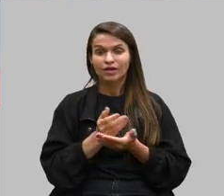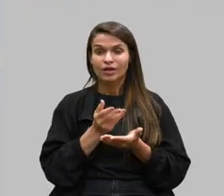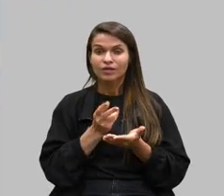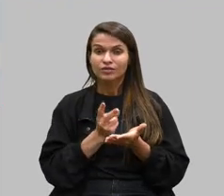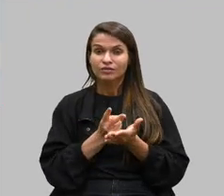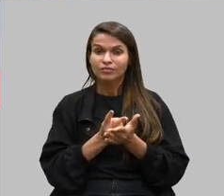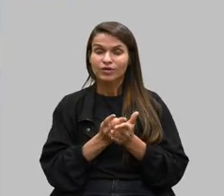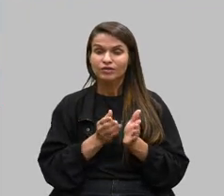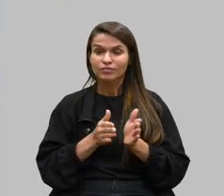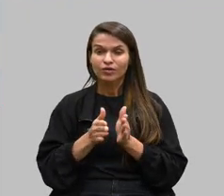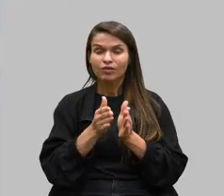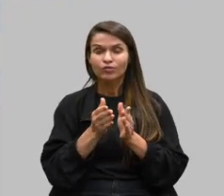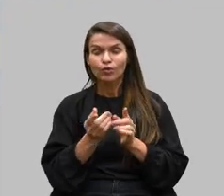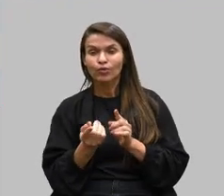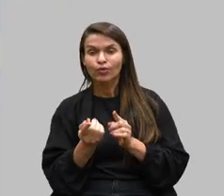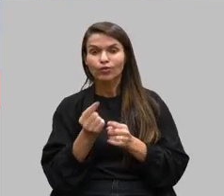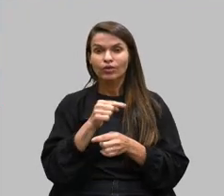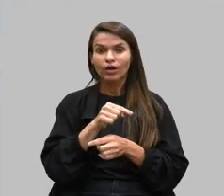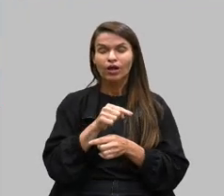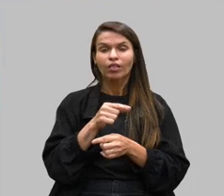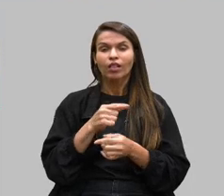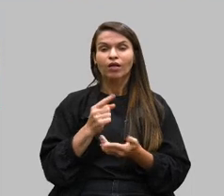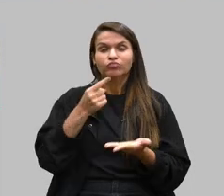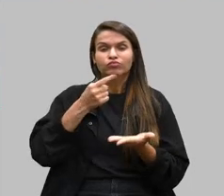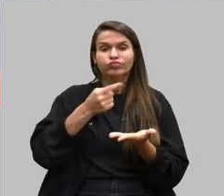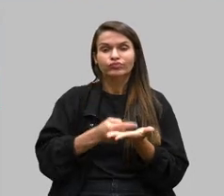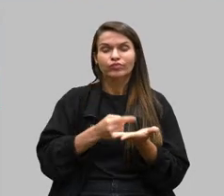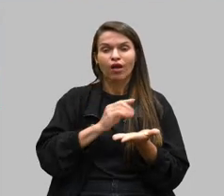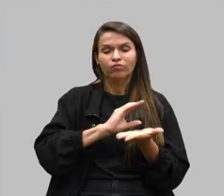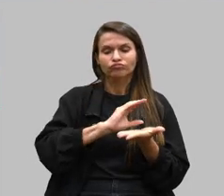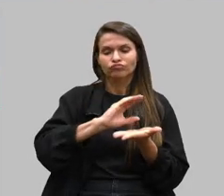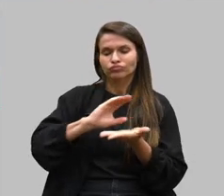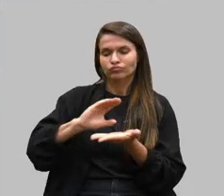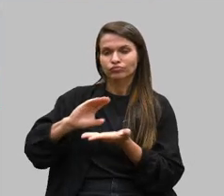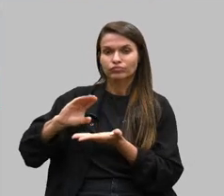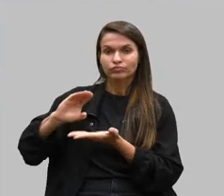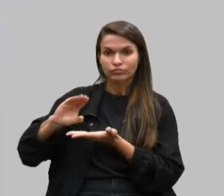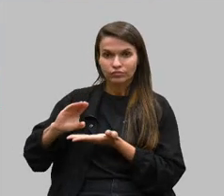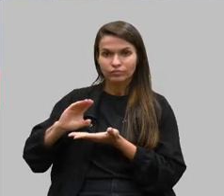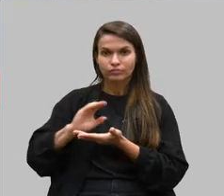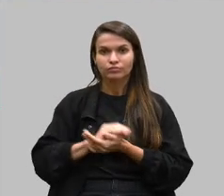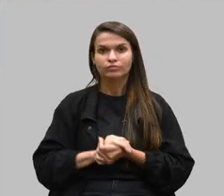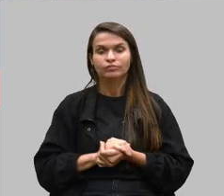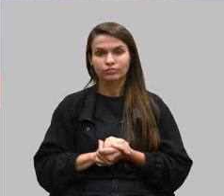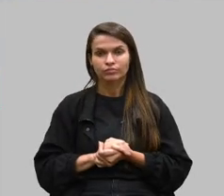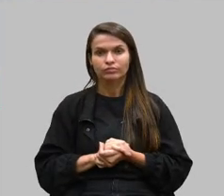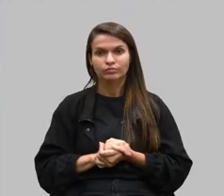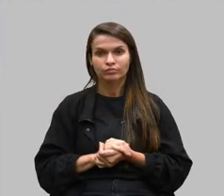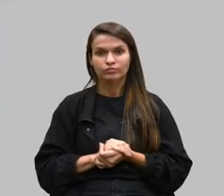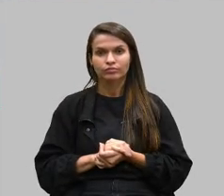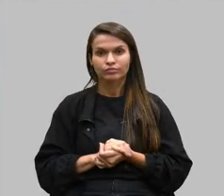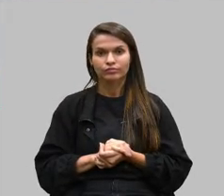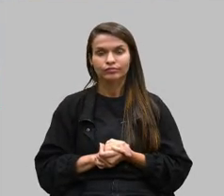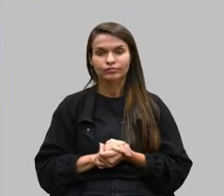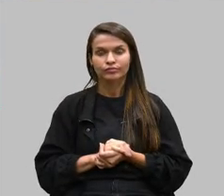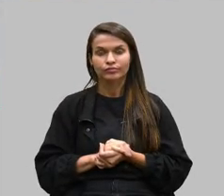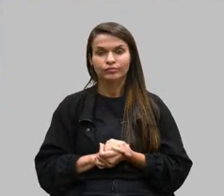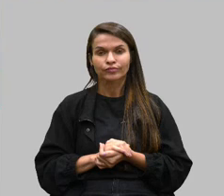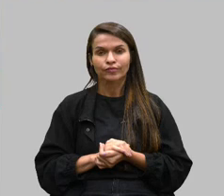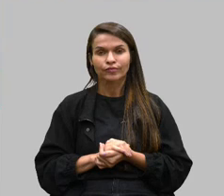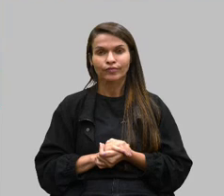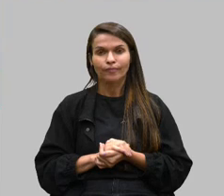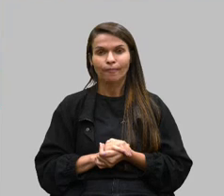lado também estabelece a distribuição desses recursos de outorgas e indenizações e aqui